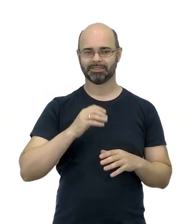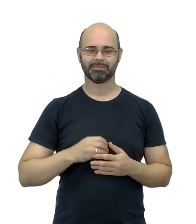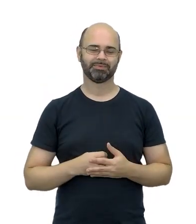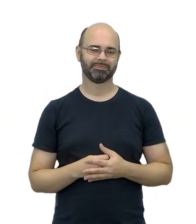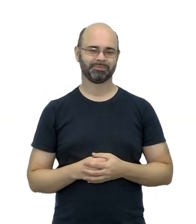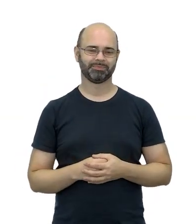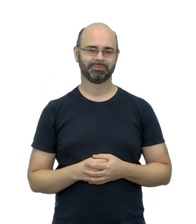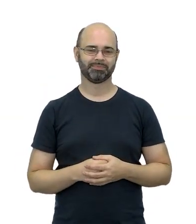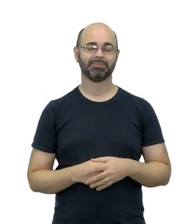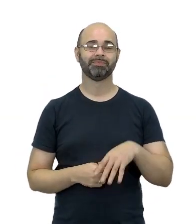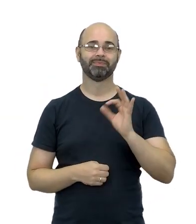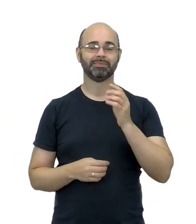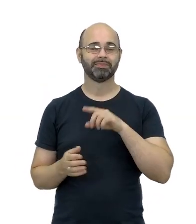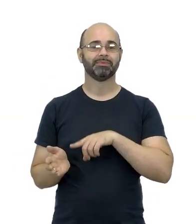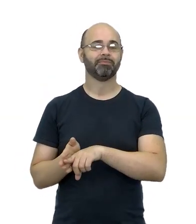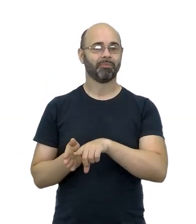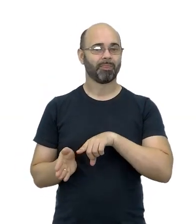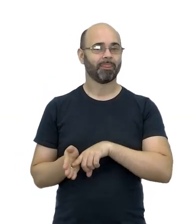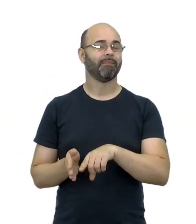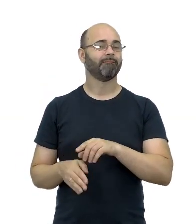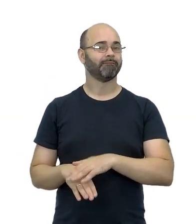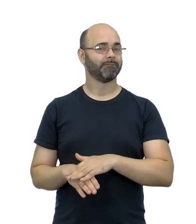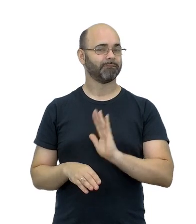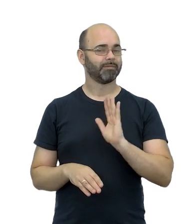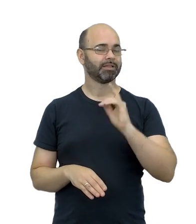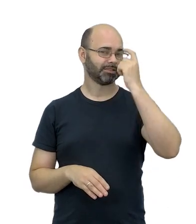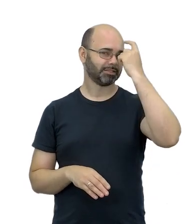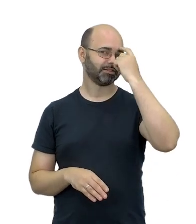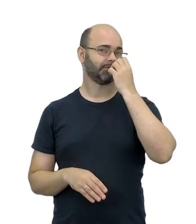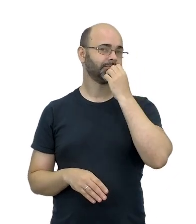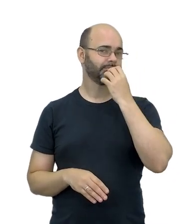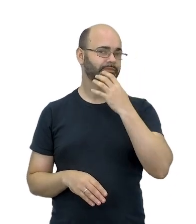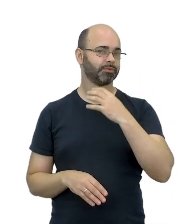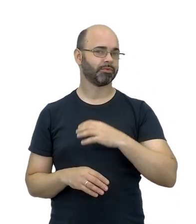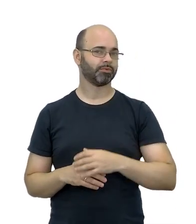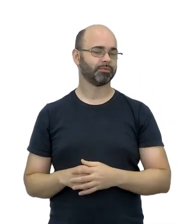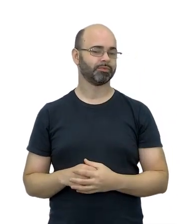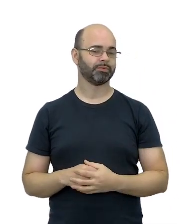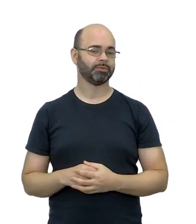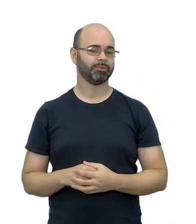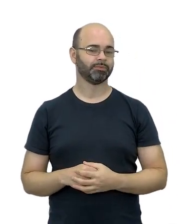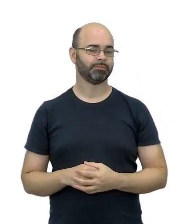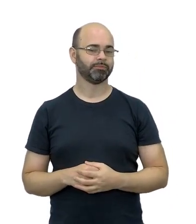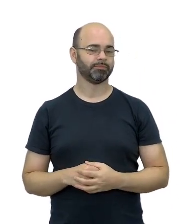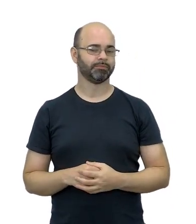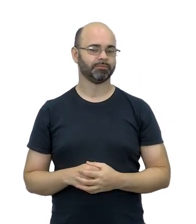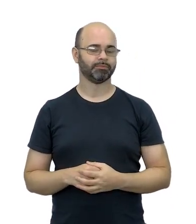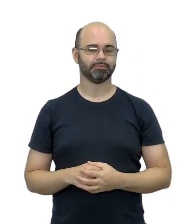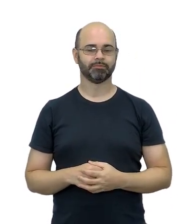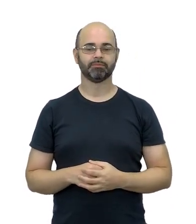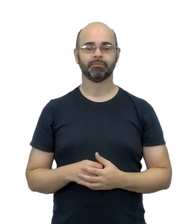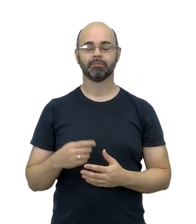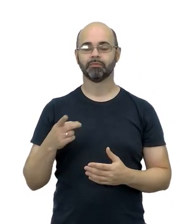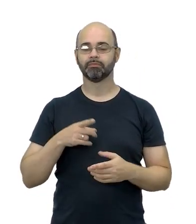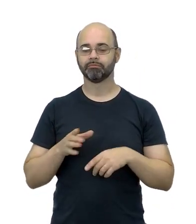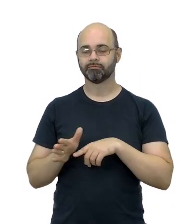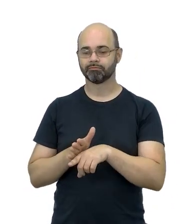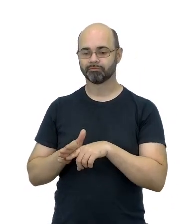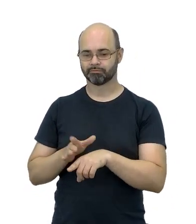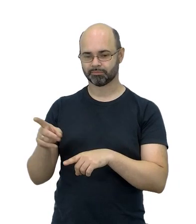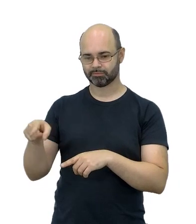dessas boas perguntas, né, Suzete? Pensar nessas boas perguntas que suscitem aí as intervenções